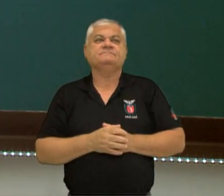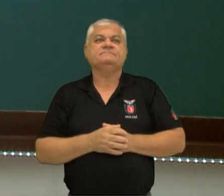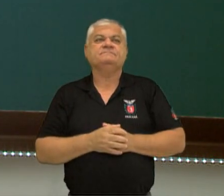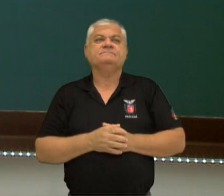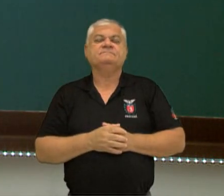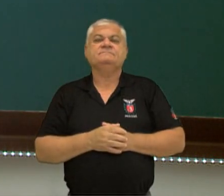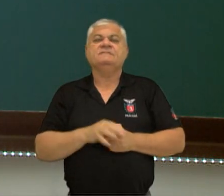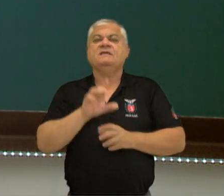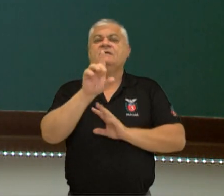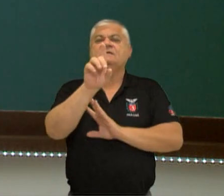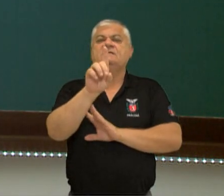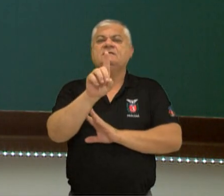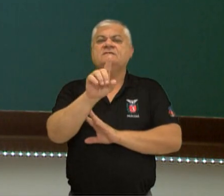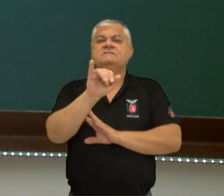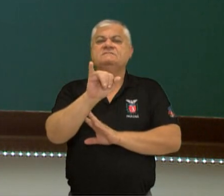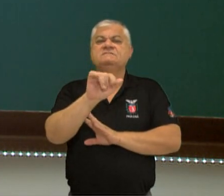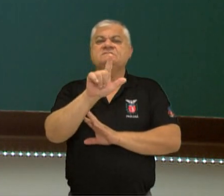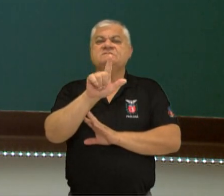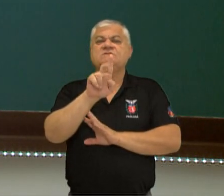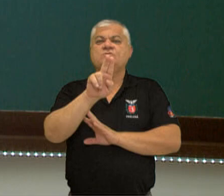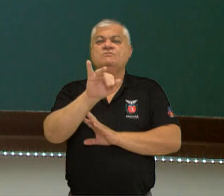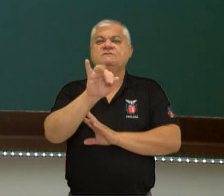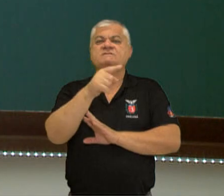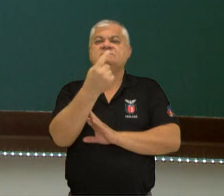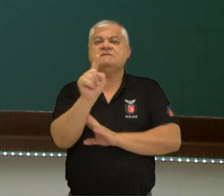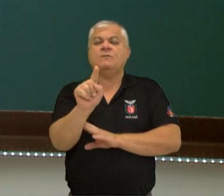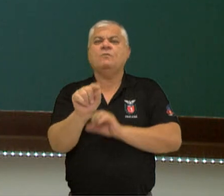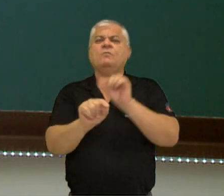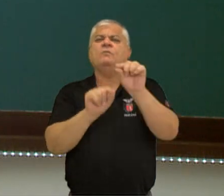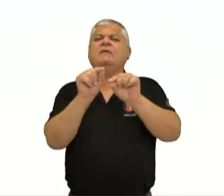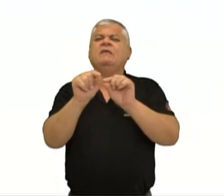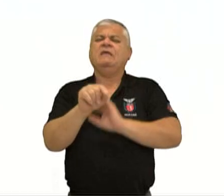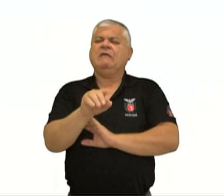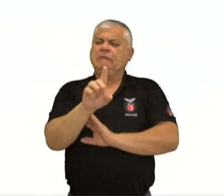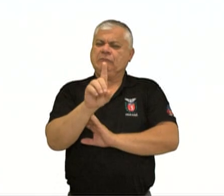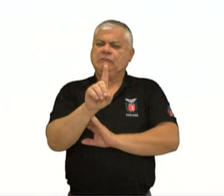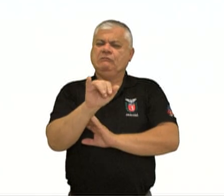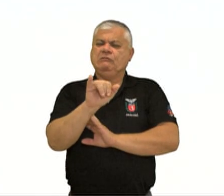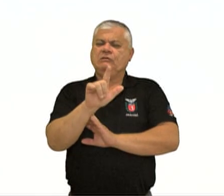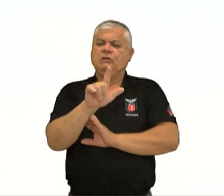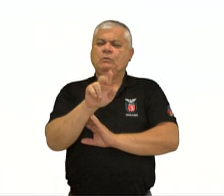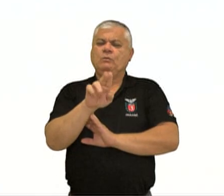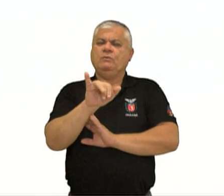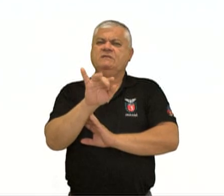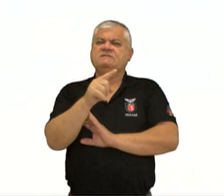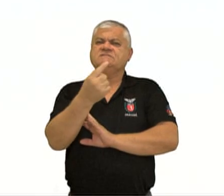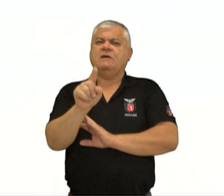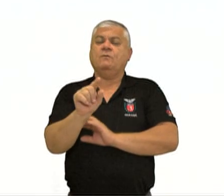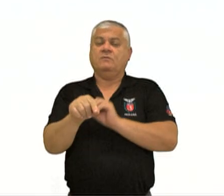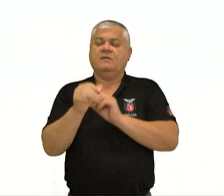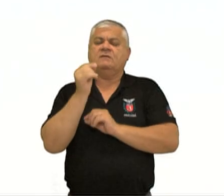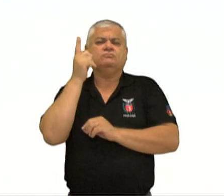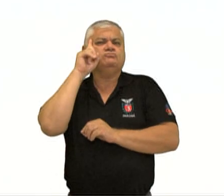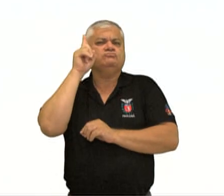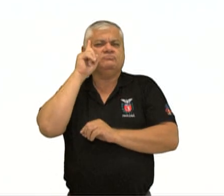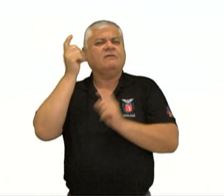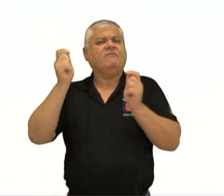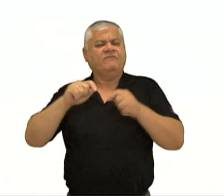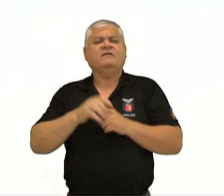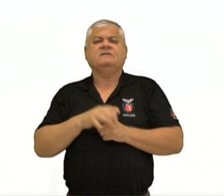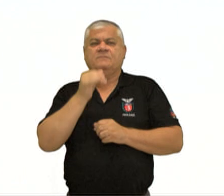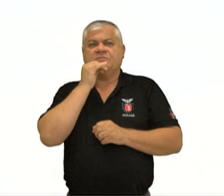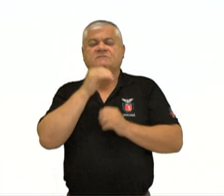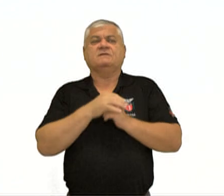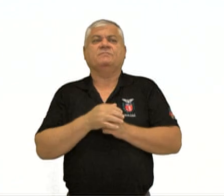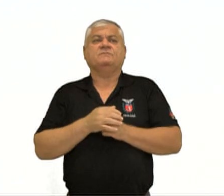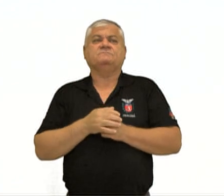E aí, diluição. O que é diluição? Comumente no nosso dia a dia a gente realiza diluição de